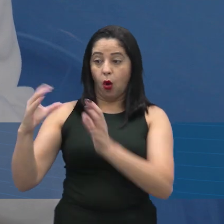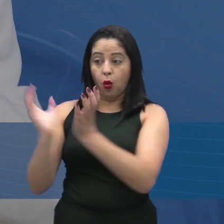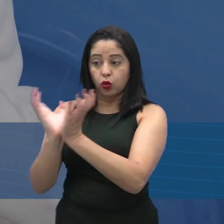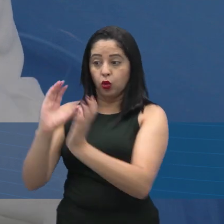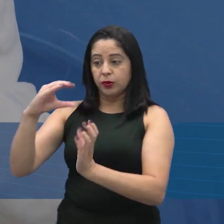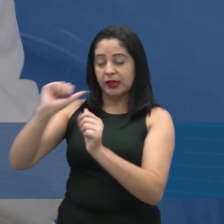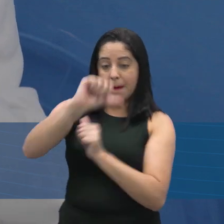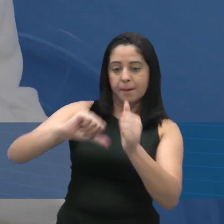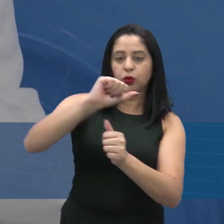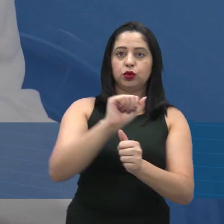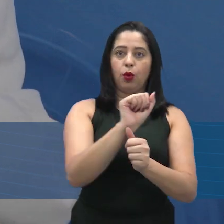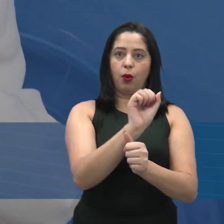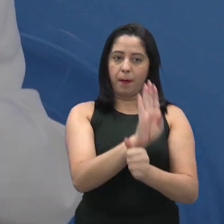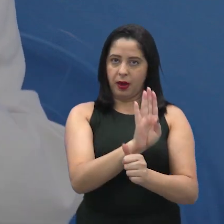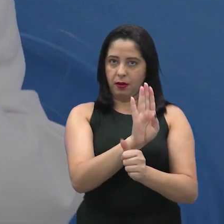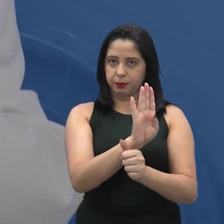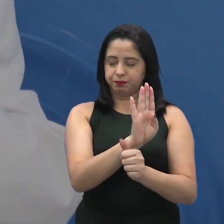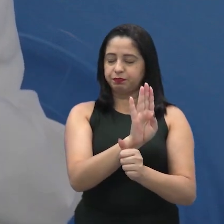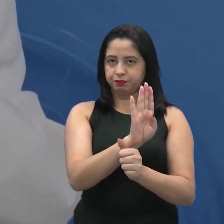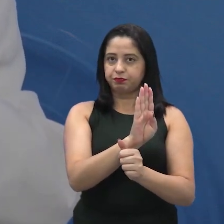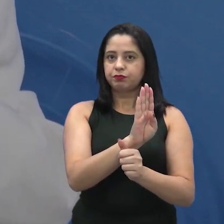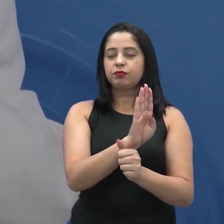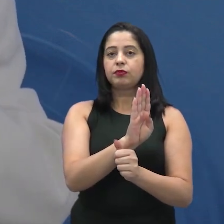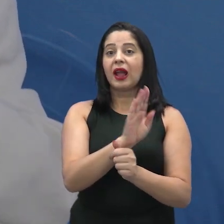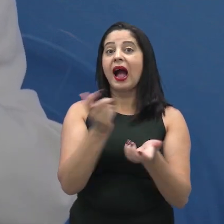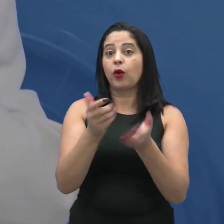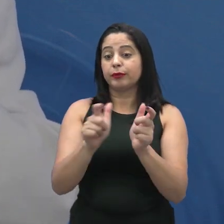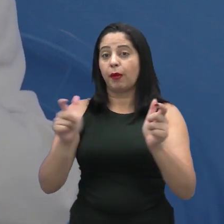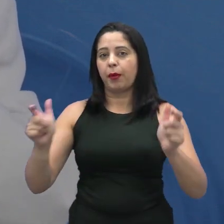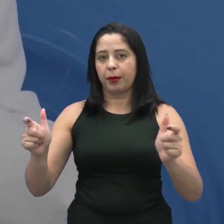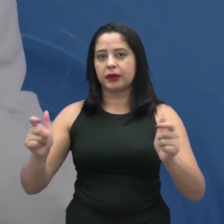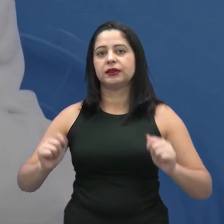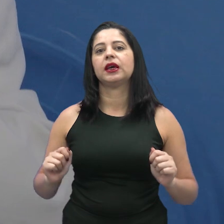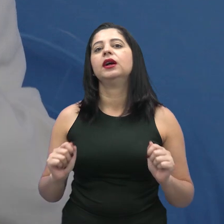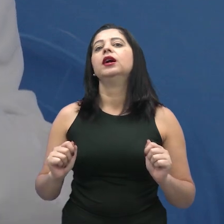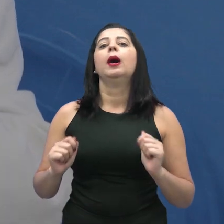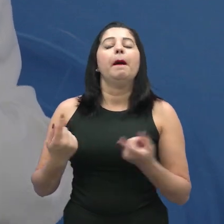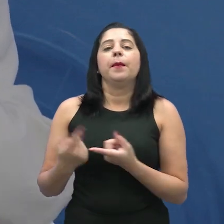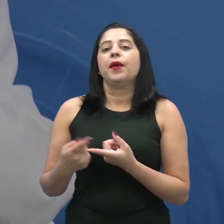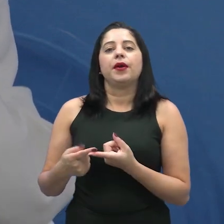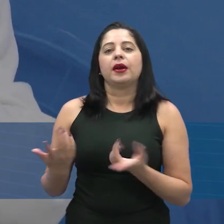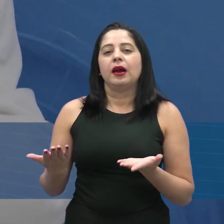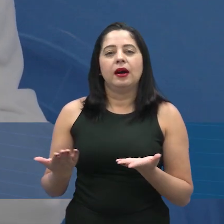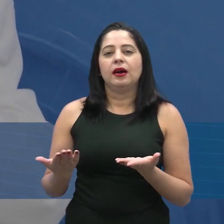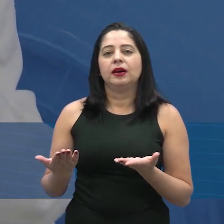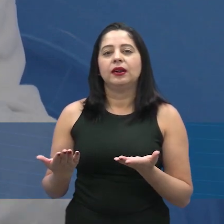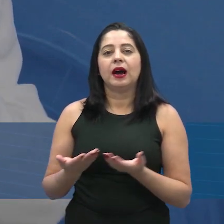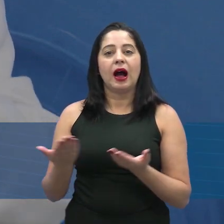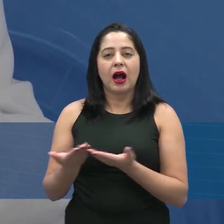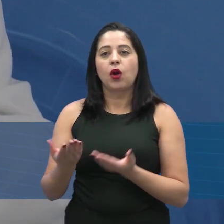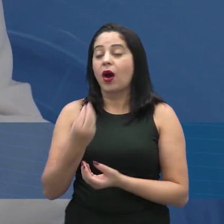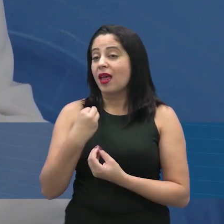acontecendo? As políticas sociais auxiliam bastante, principalmente na camada mais baixa. De tal forma que, além de